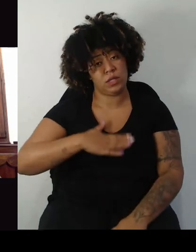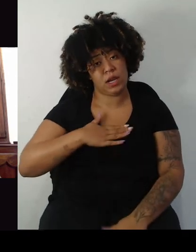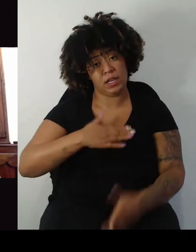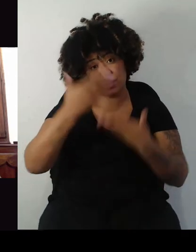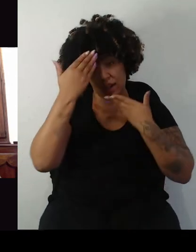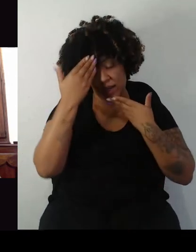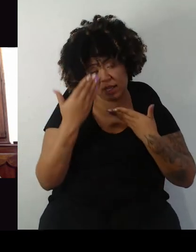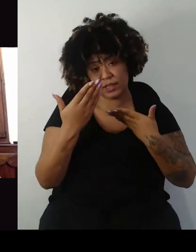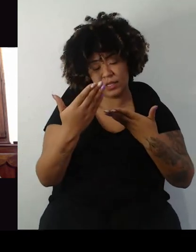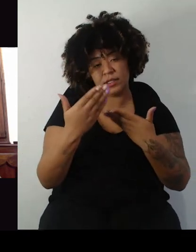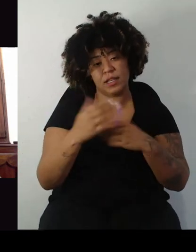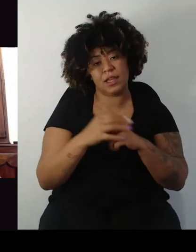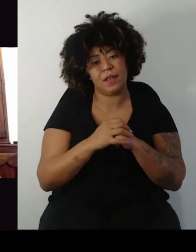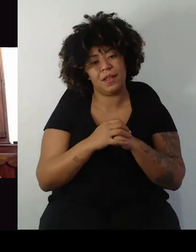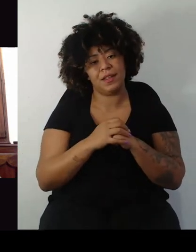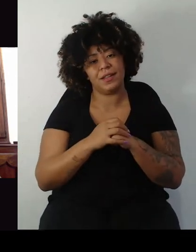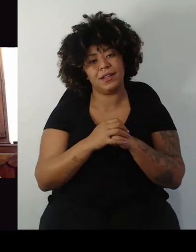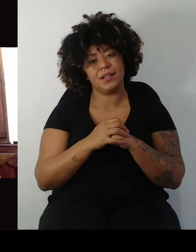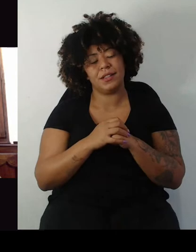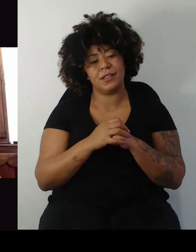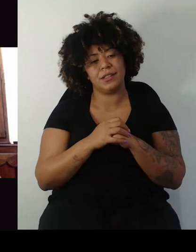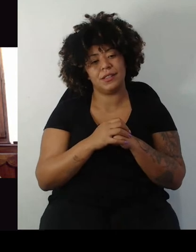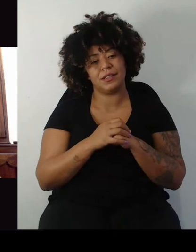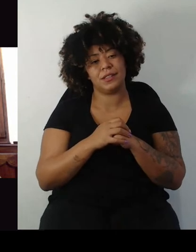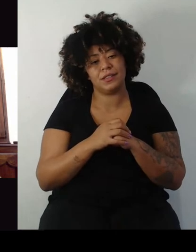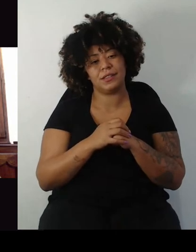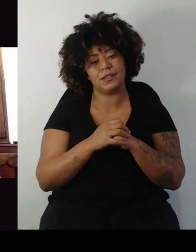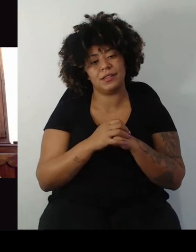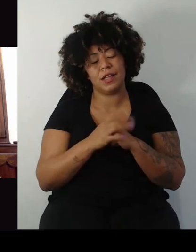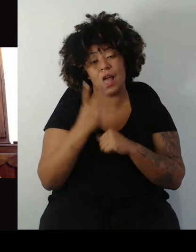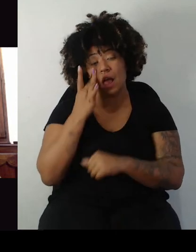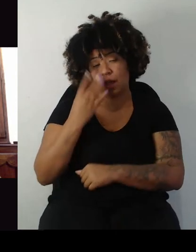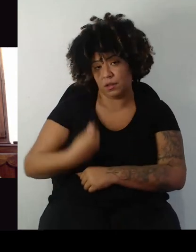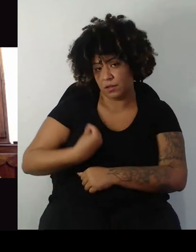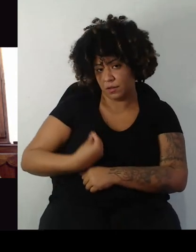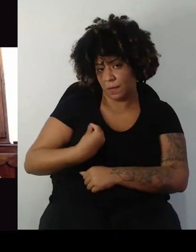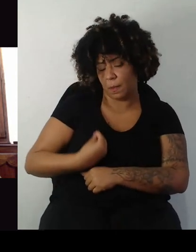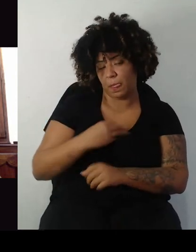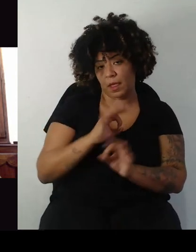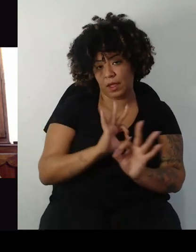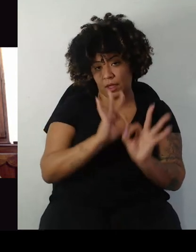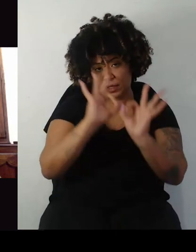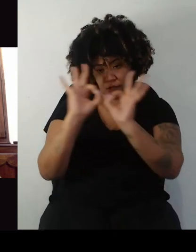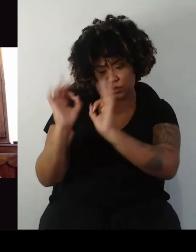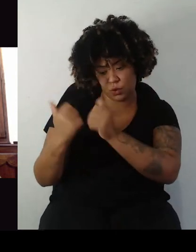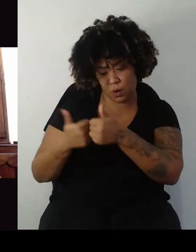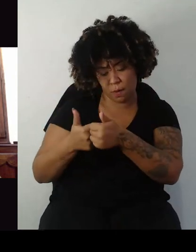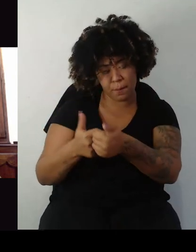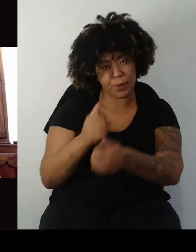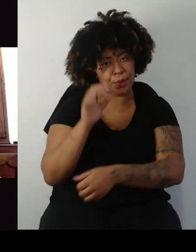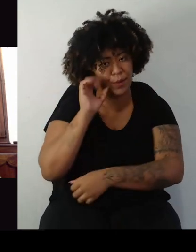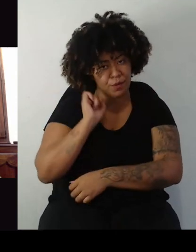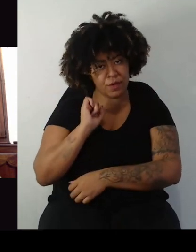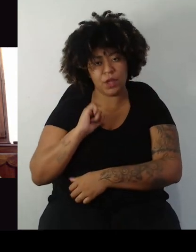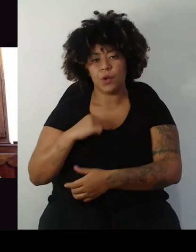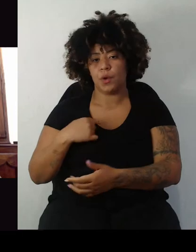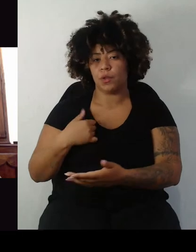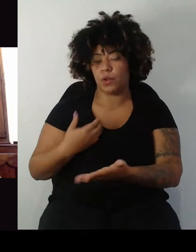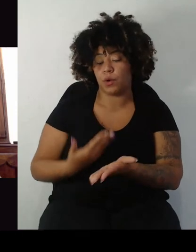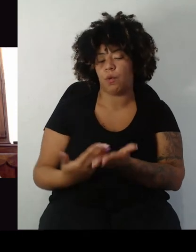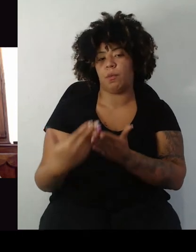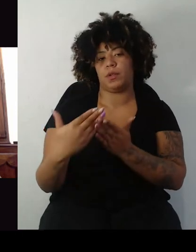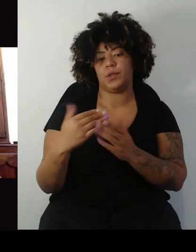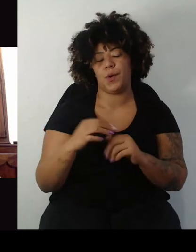Nós gostaríamos de agradecer imensamente a presença de todos vocês que acompanharam a programação desde o começo do dia